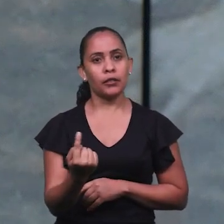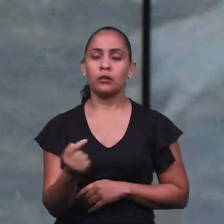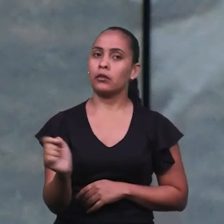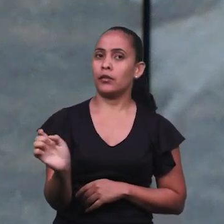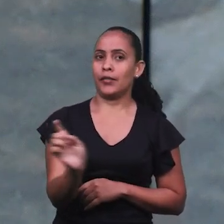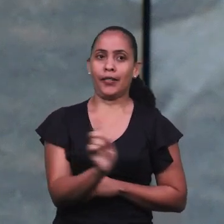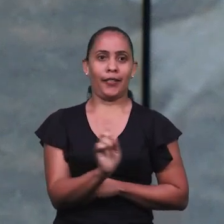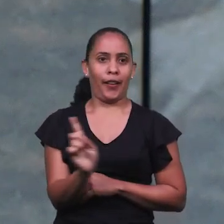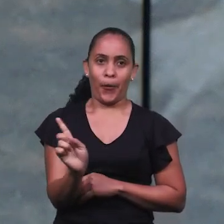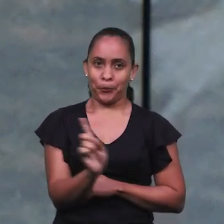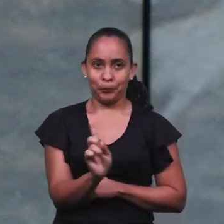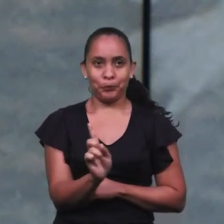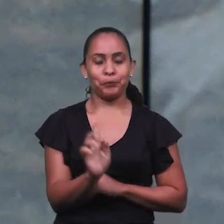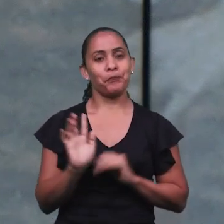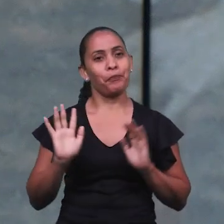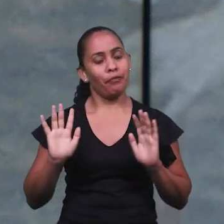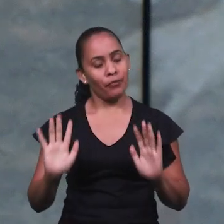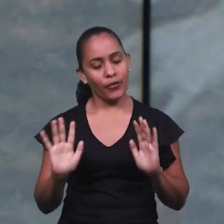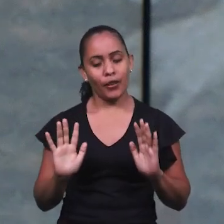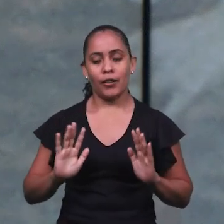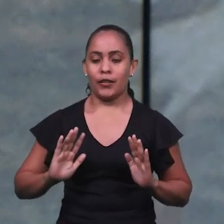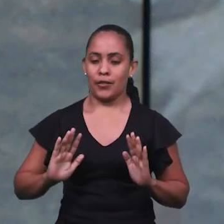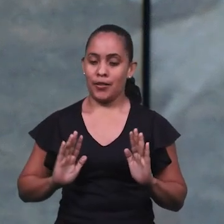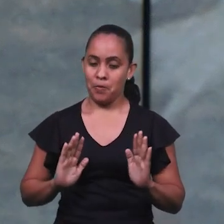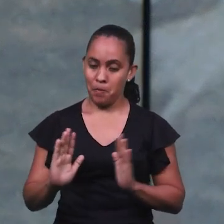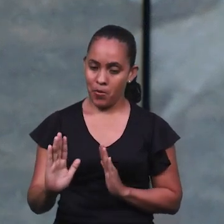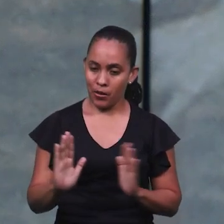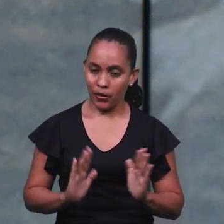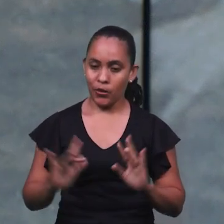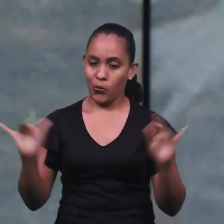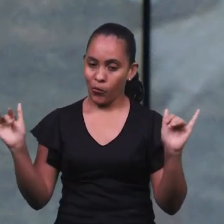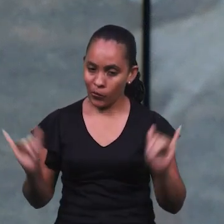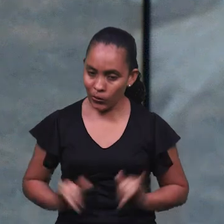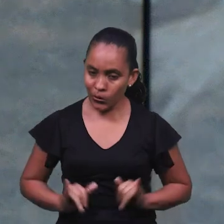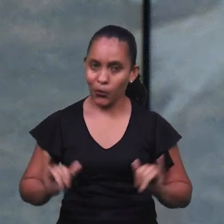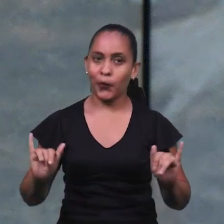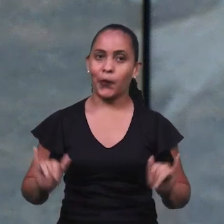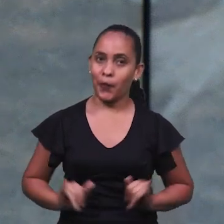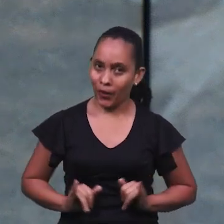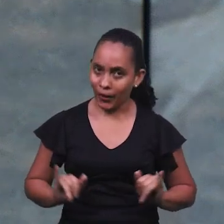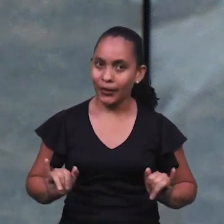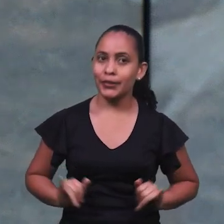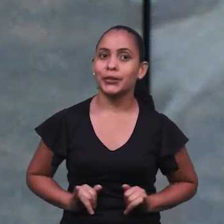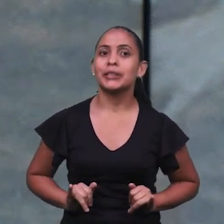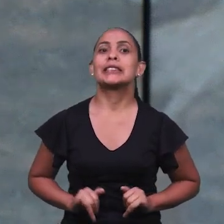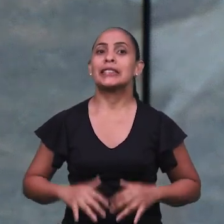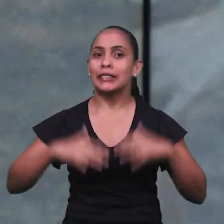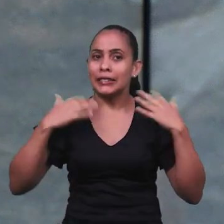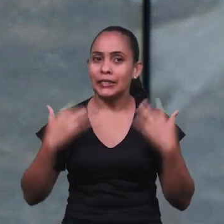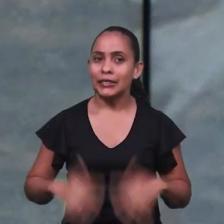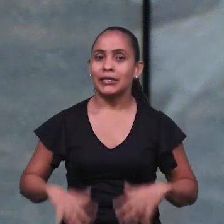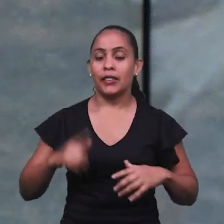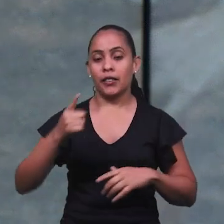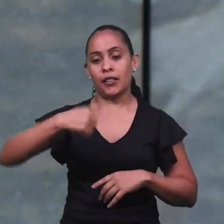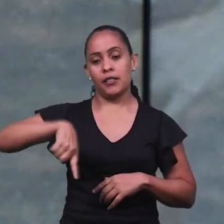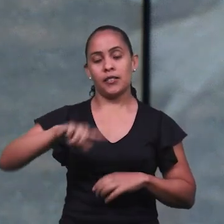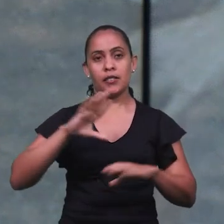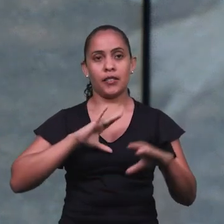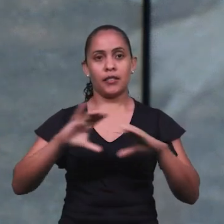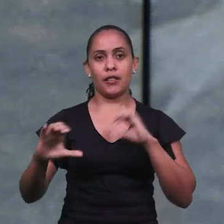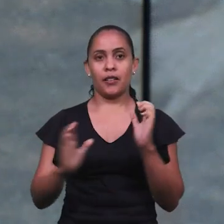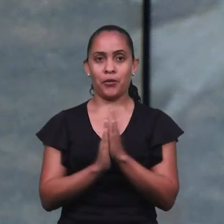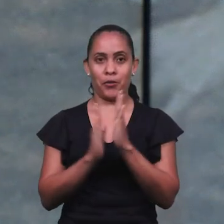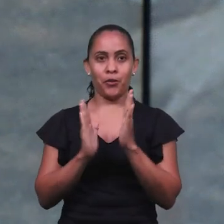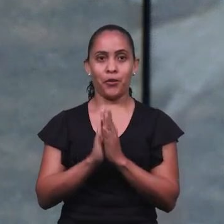Exatamente. A ponto de, naquele momento de extrema dor, de extrema angústia, eles cantarem louvores ao